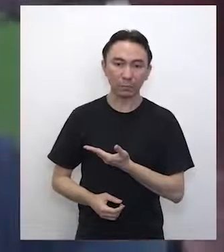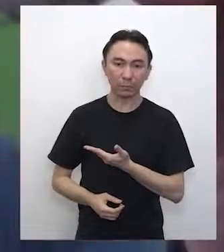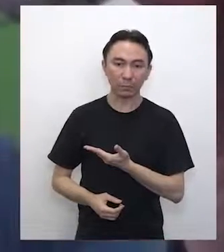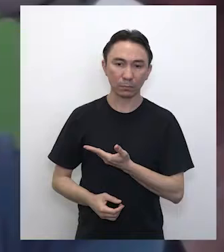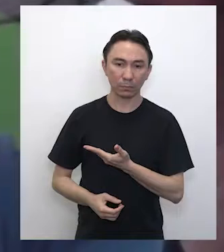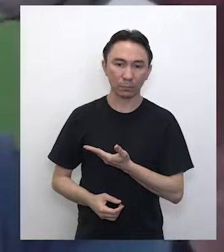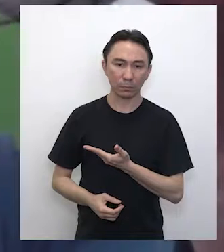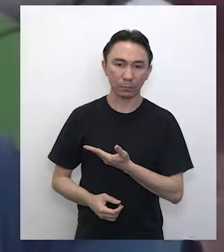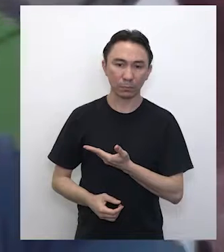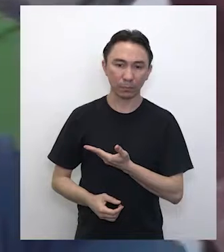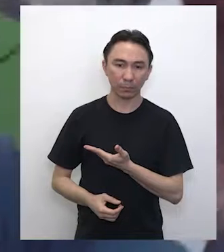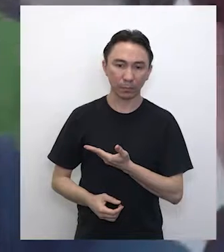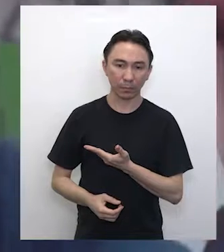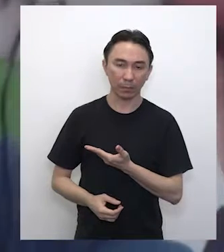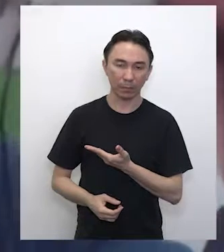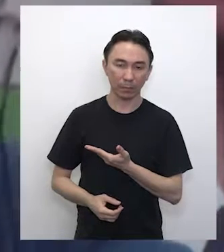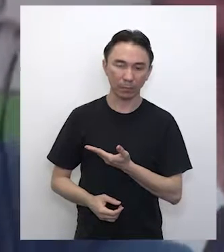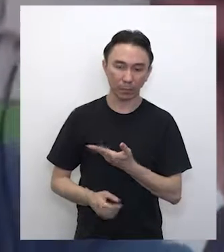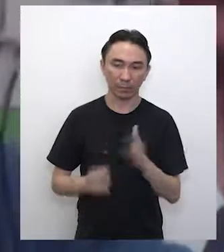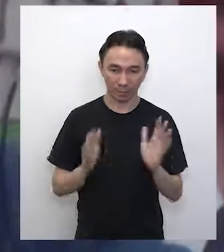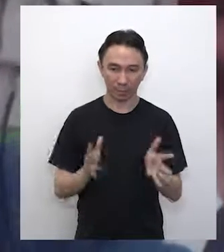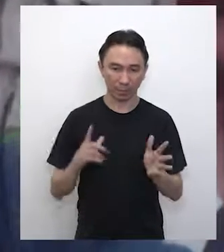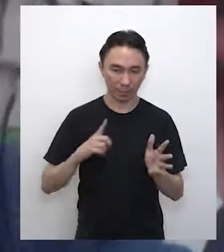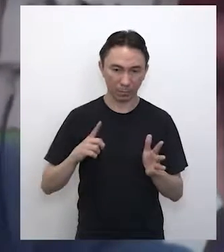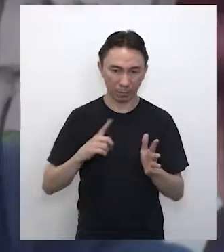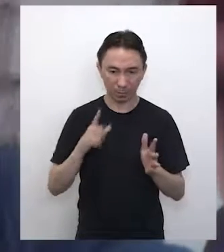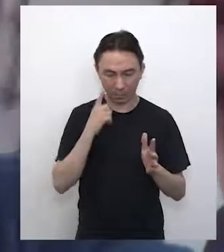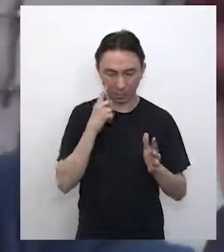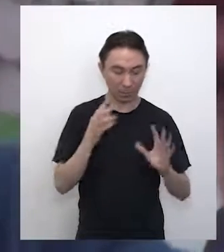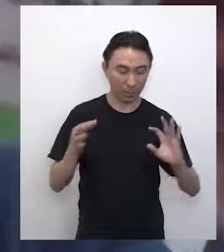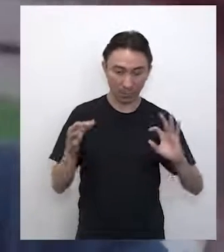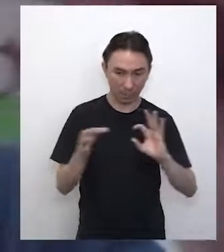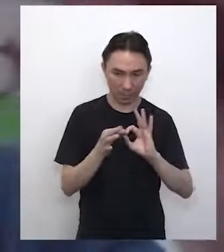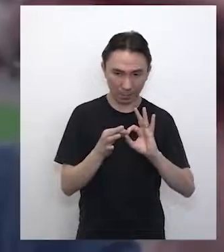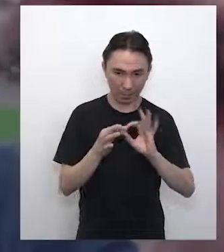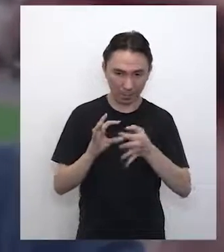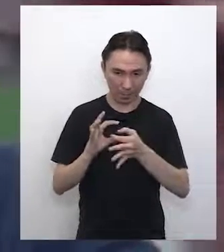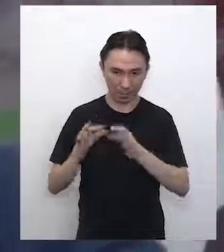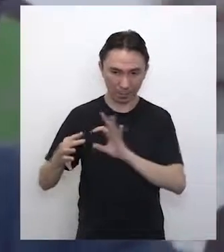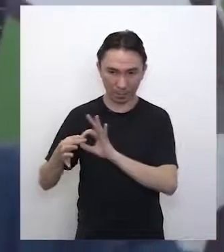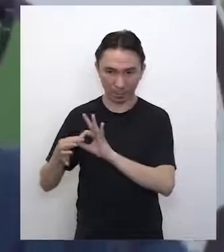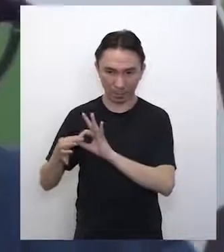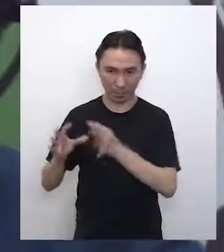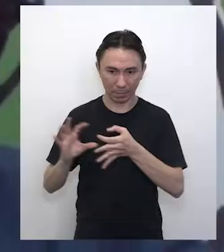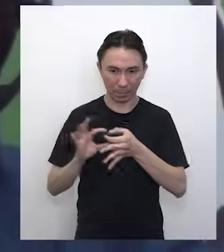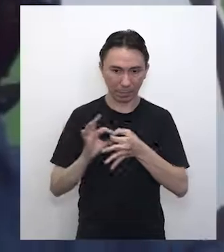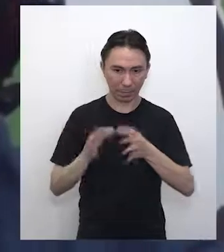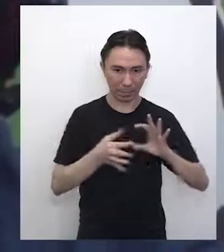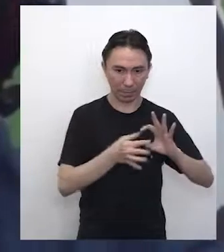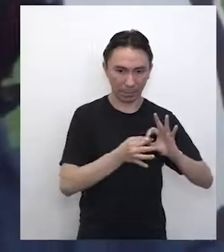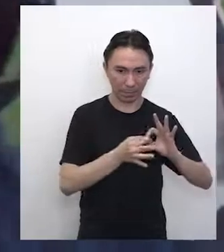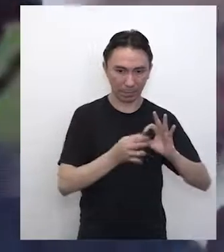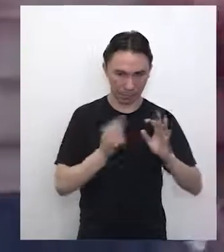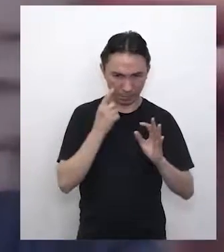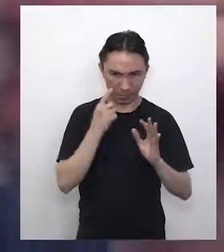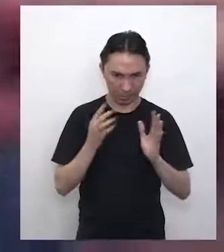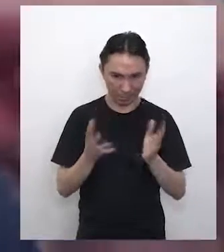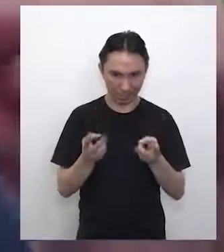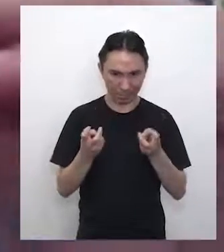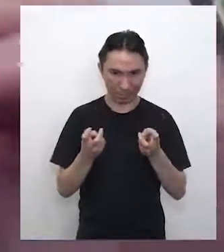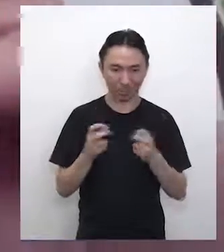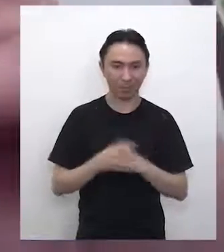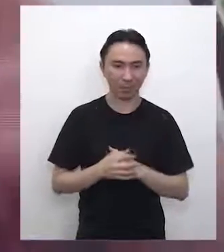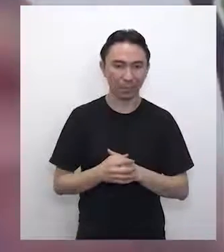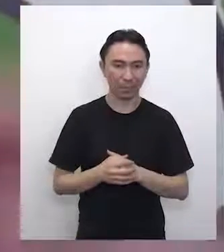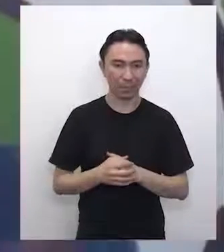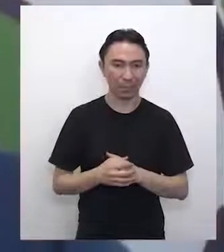Então, essa aqui já tem um outro tipo de ligação, né? Vocês podem observar aqui. Deixa eu botar